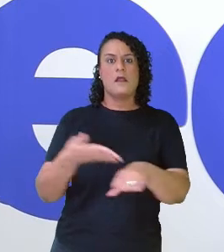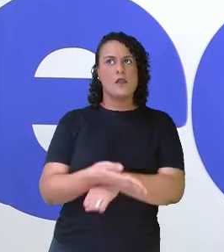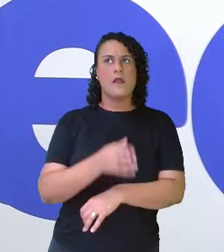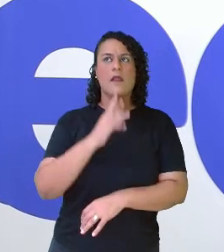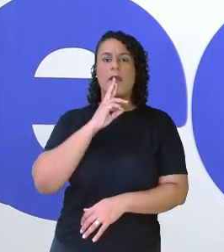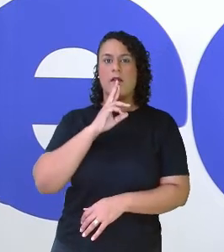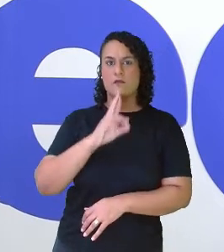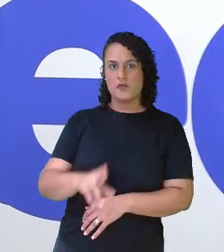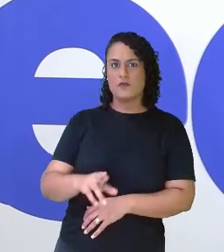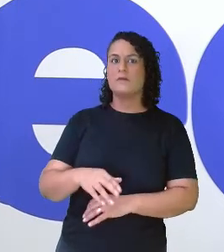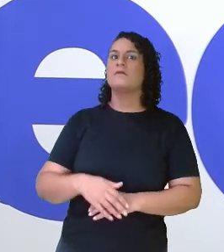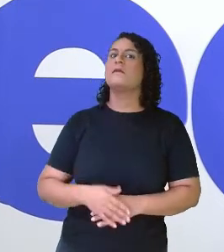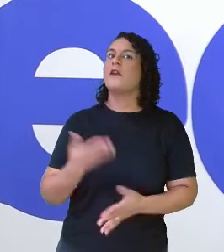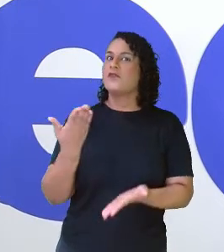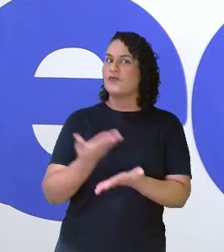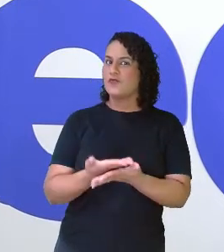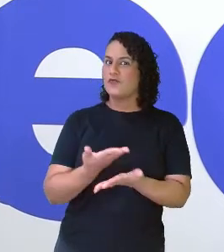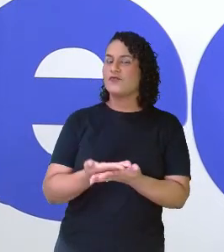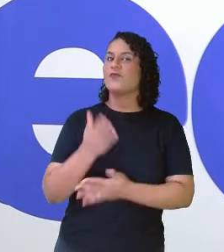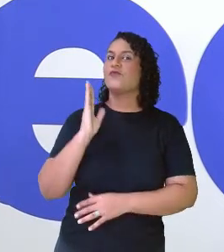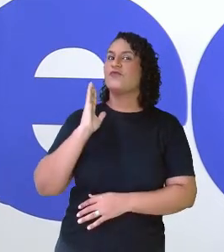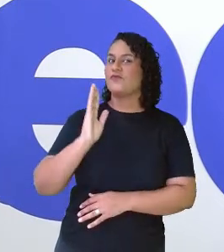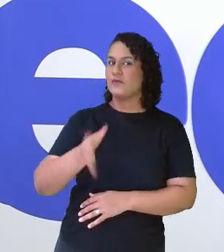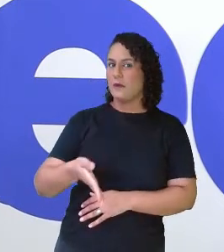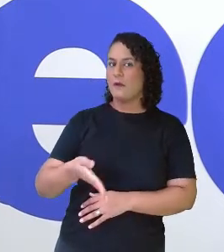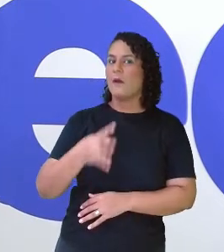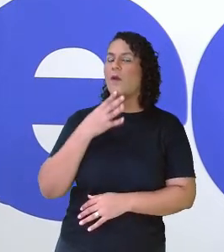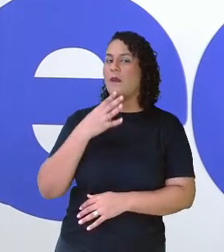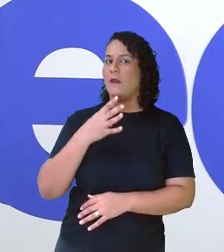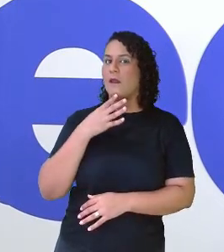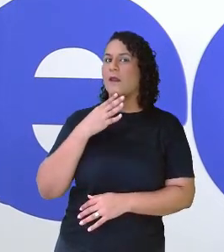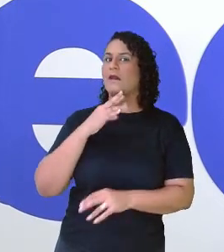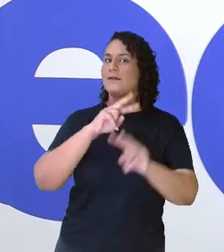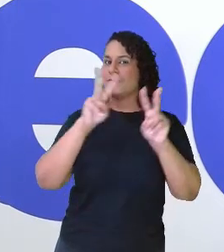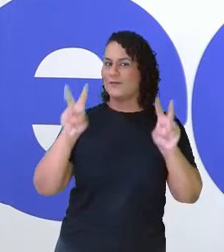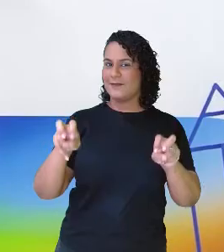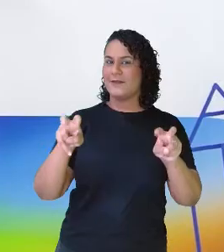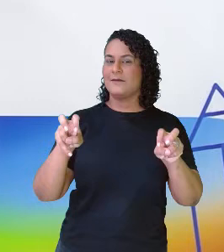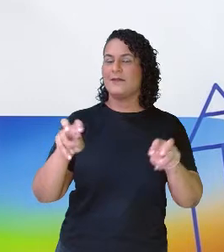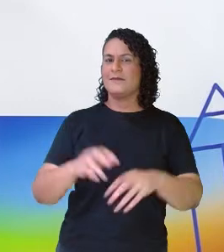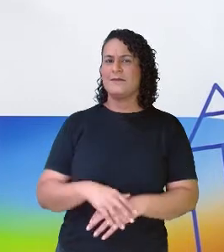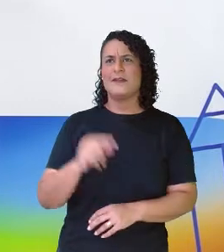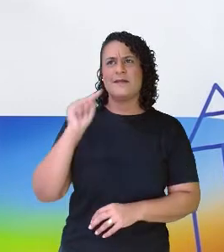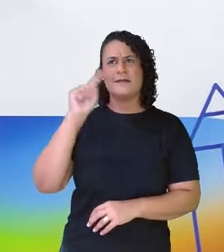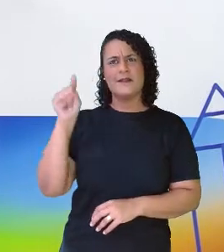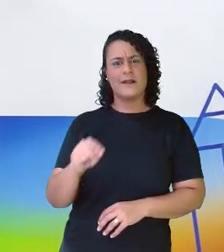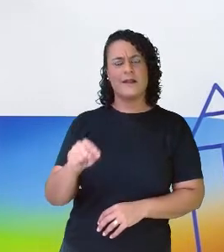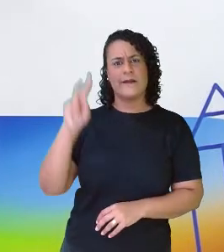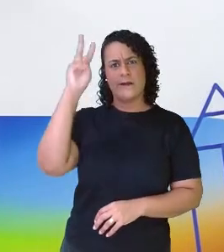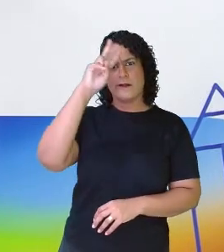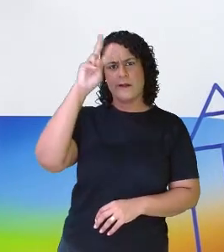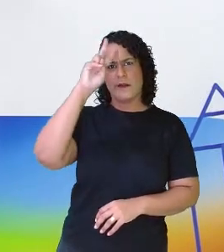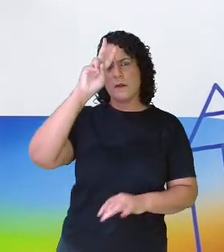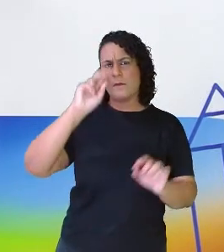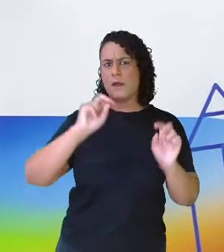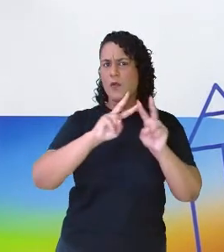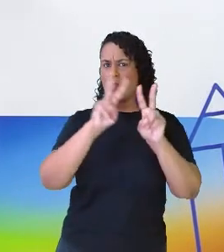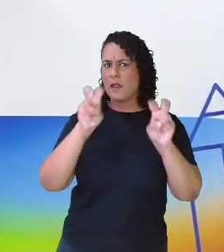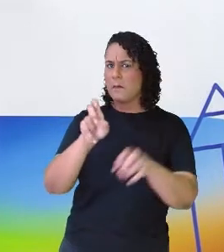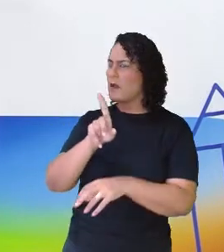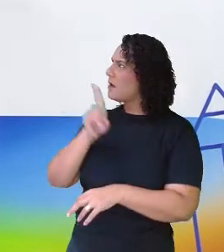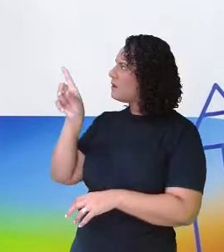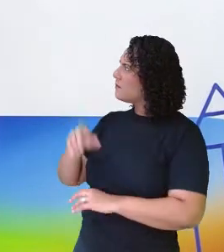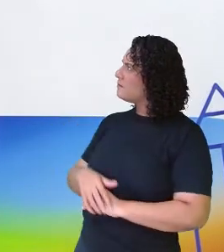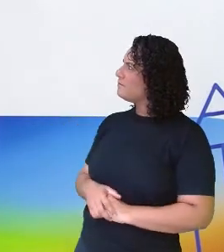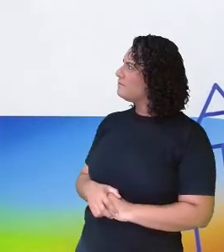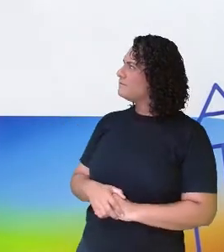que já estudou, viu? Muito bom, Ana! E será que ela lembra o que são os verbetes?